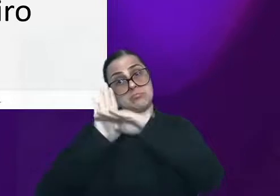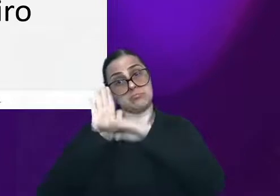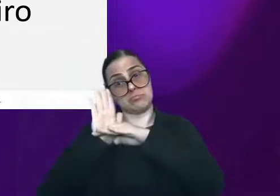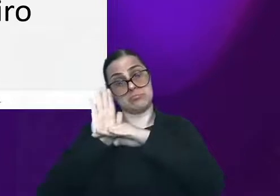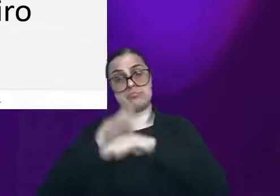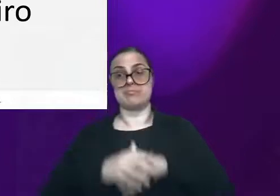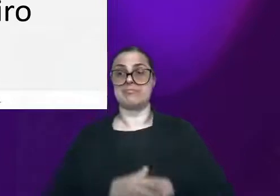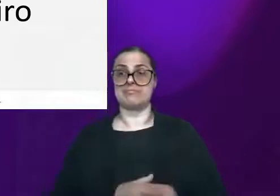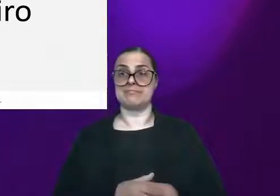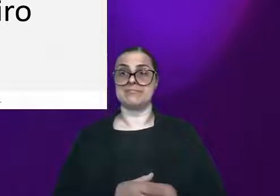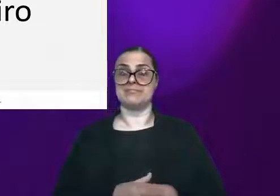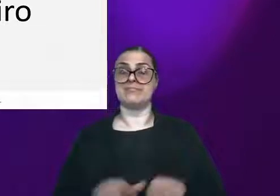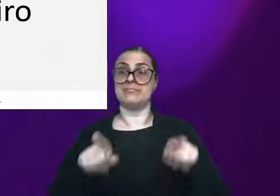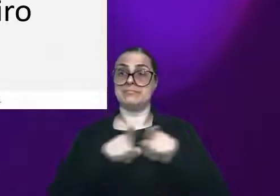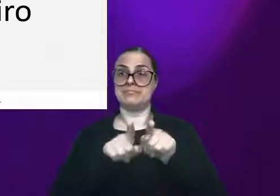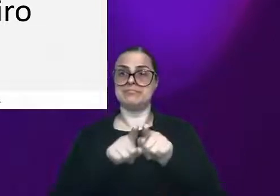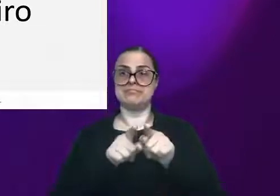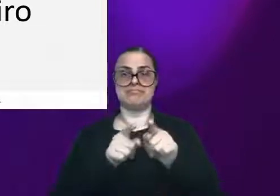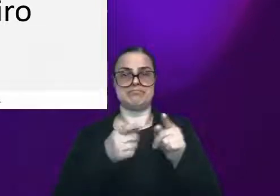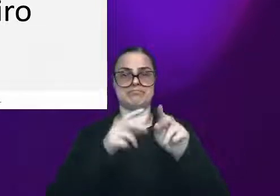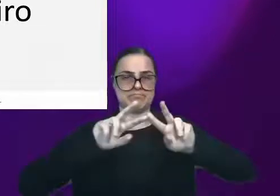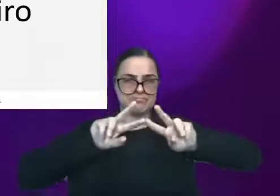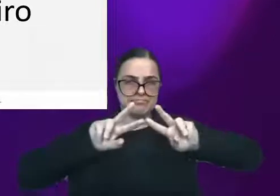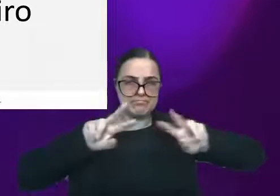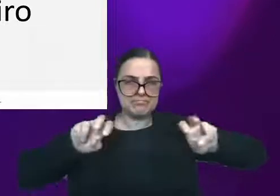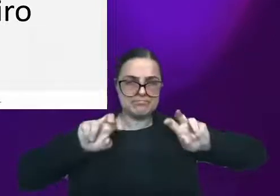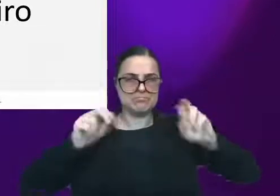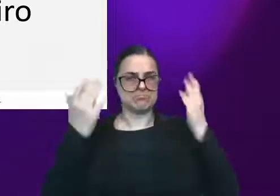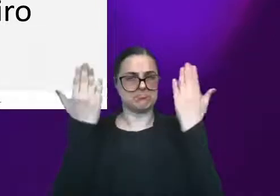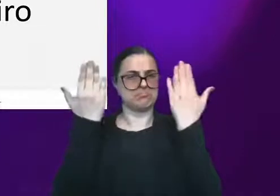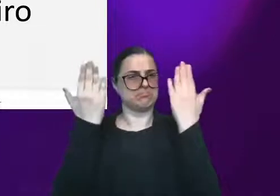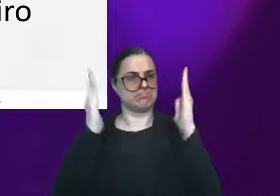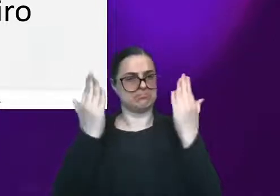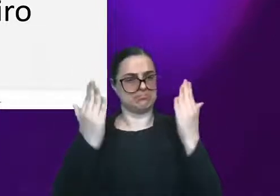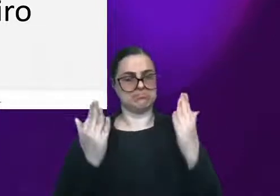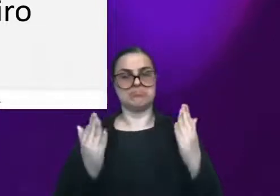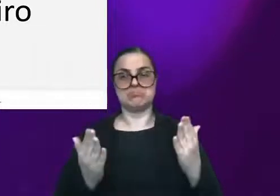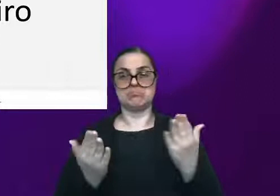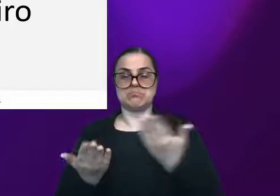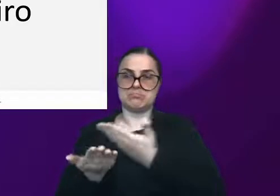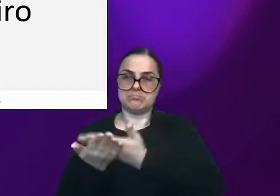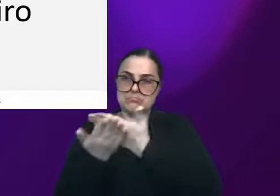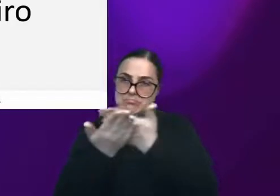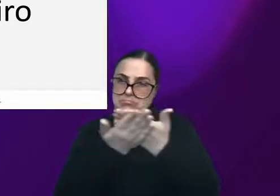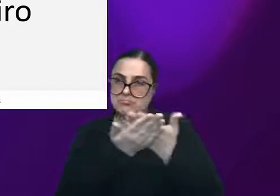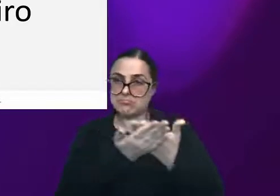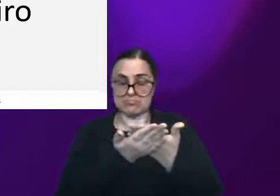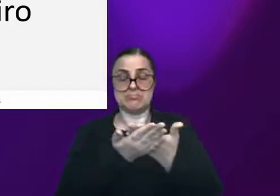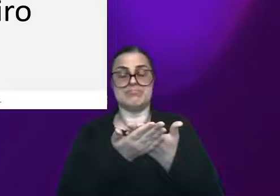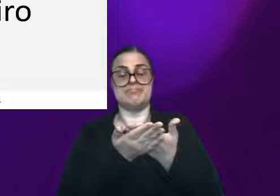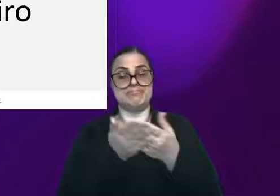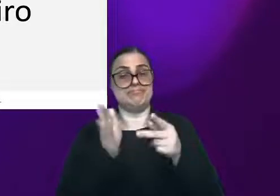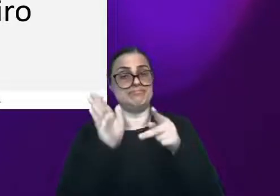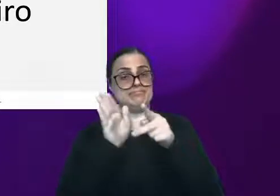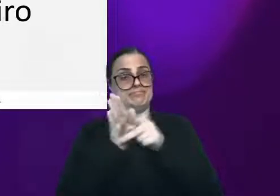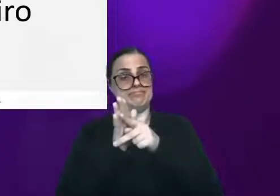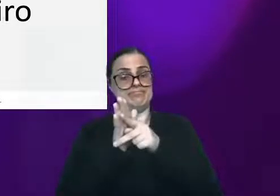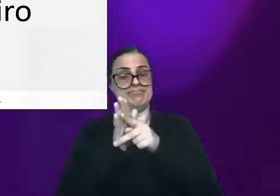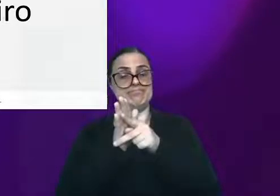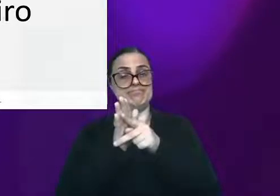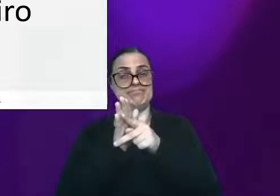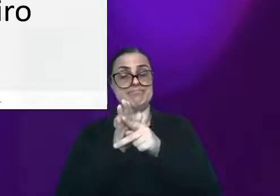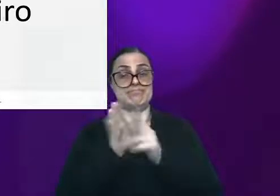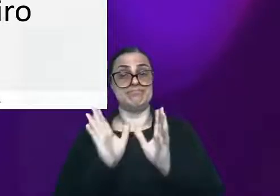E analisando também dentro do estudo que foi feito dentro dos